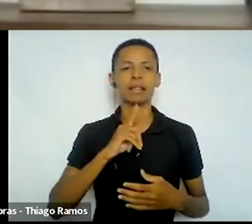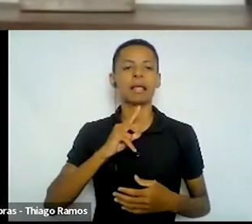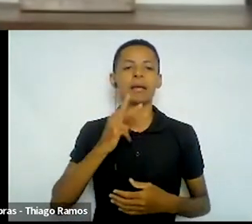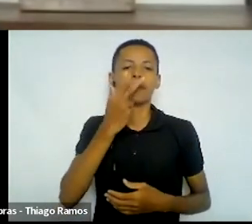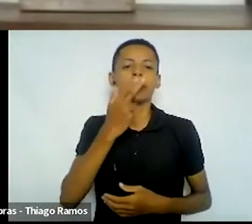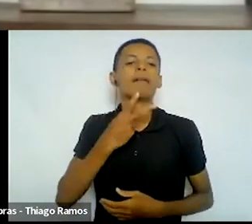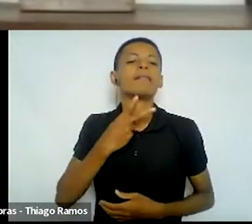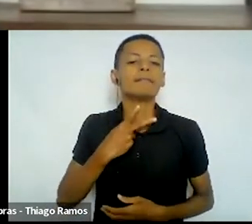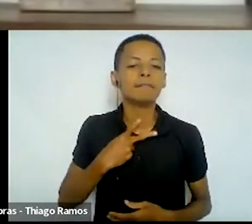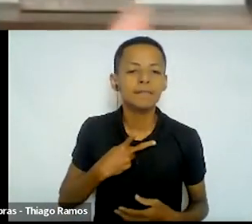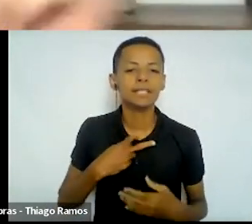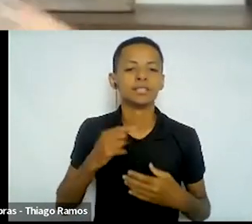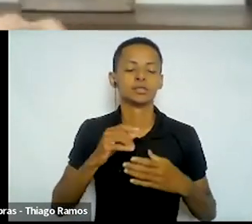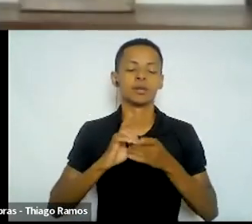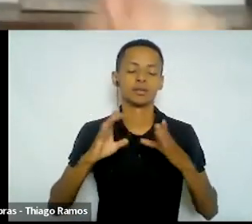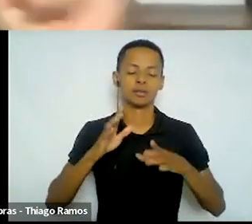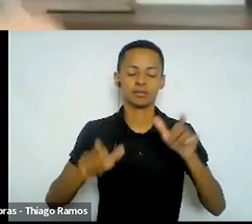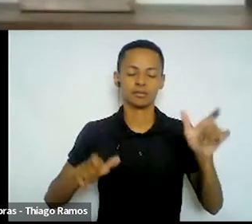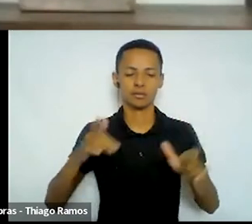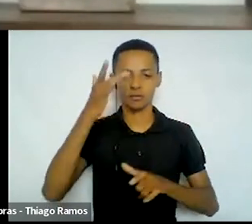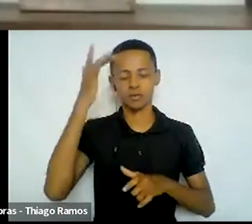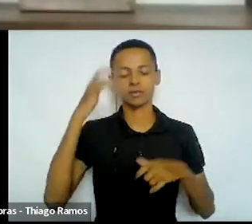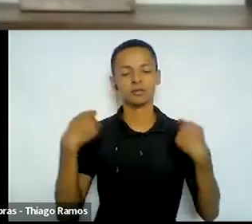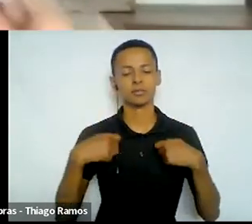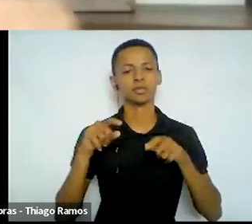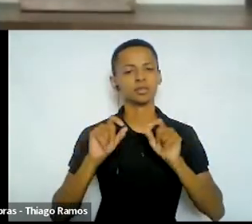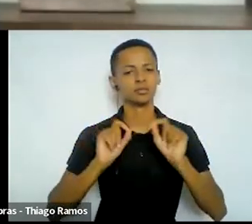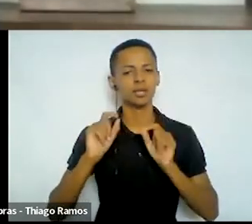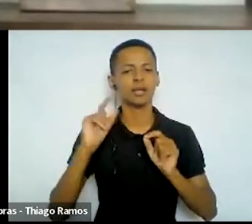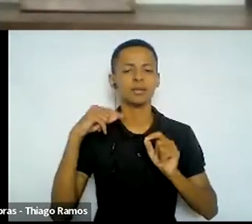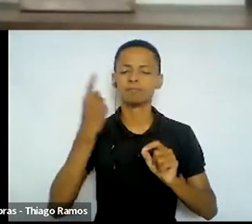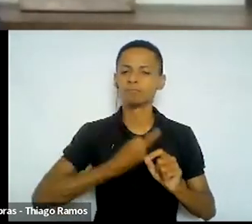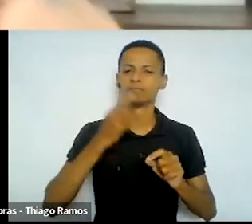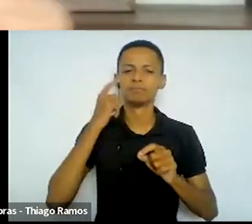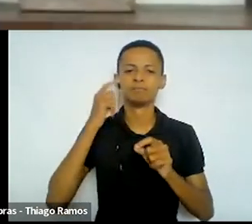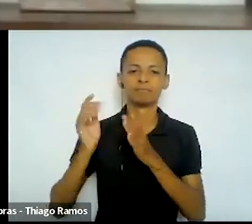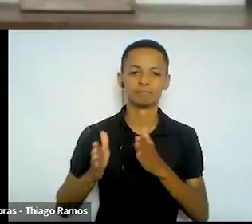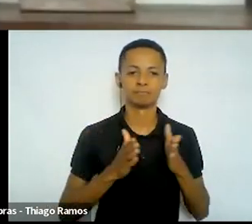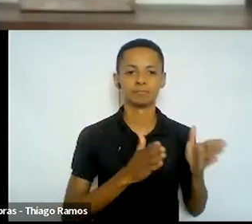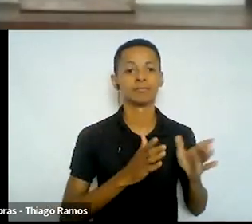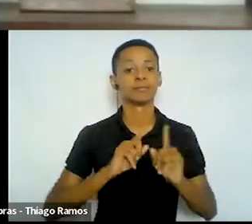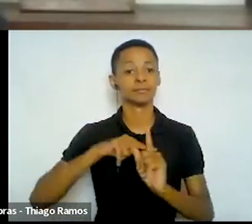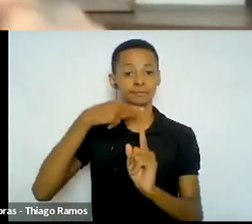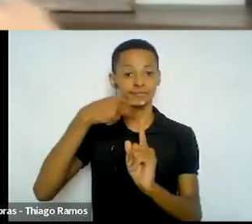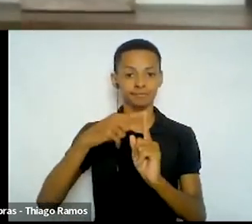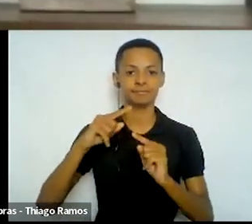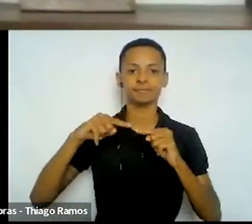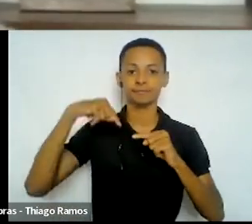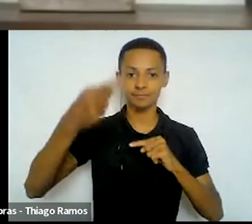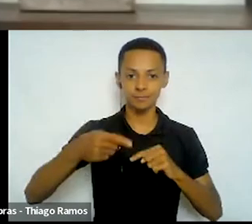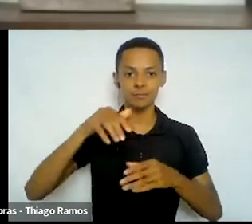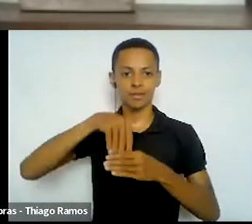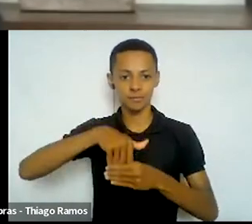processos democráticos também. Acho que a gente tem que repensar todos esses processos. E, sobretudo, para as próximas eleições, é